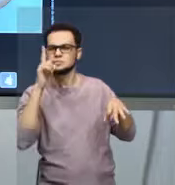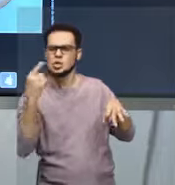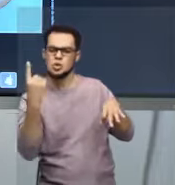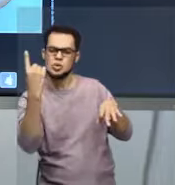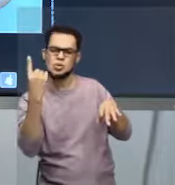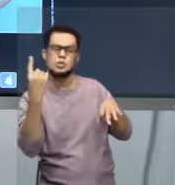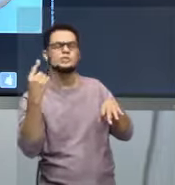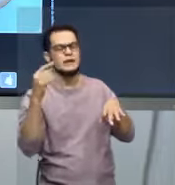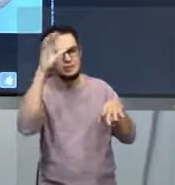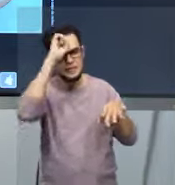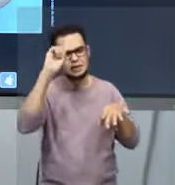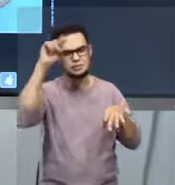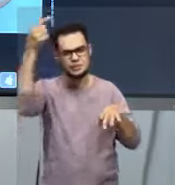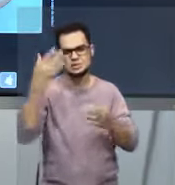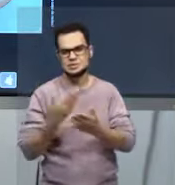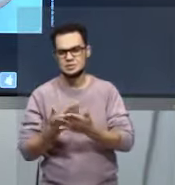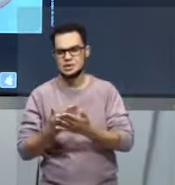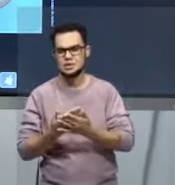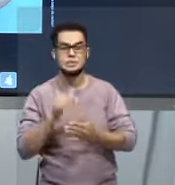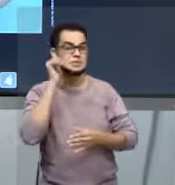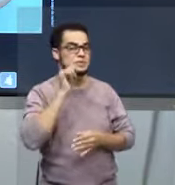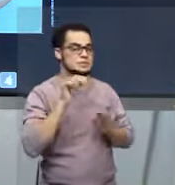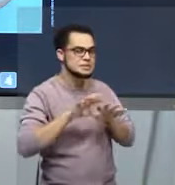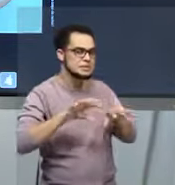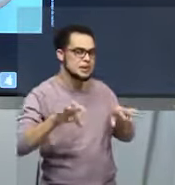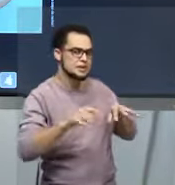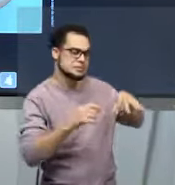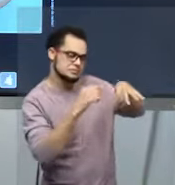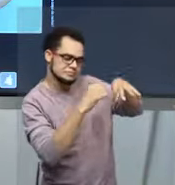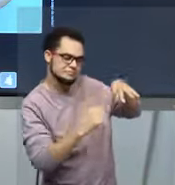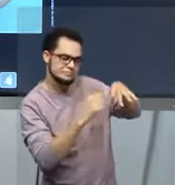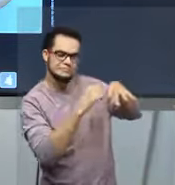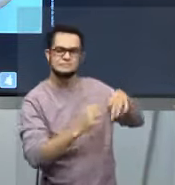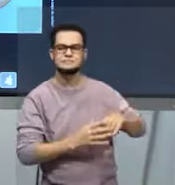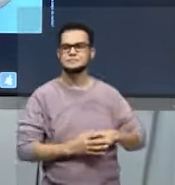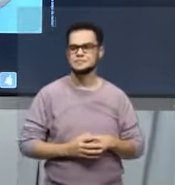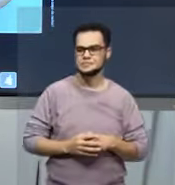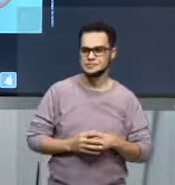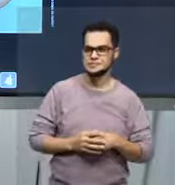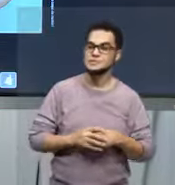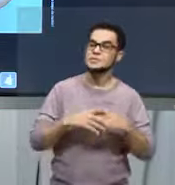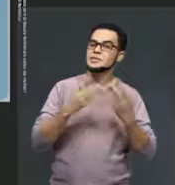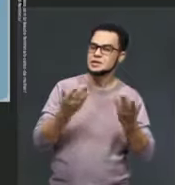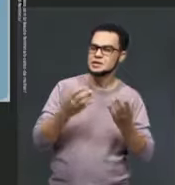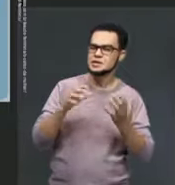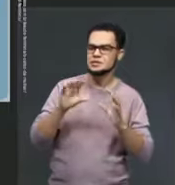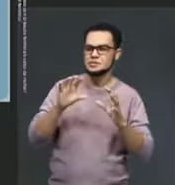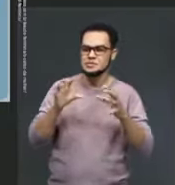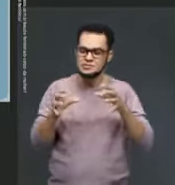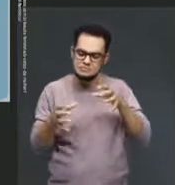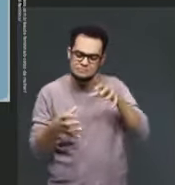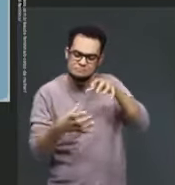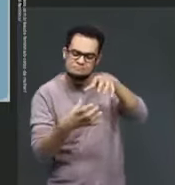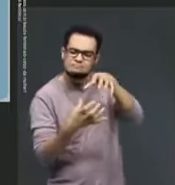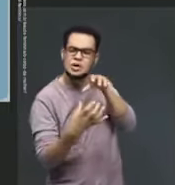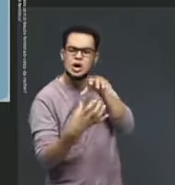aprender isso na próxima aula. A mulher é separado, tá certo? Aqui o útero, ele fica viradinho,